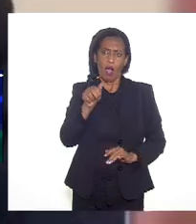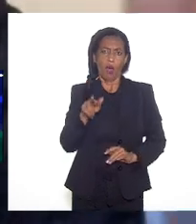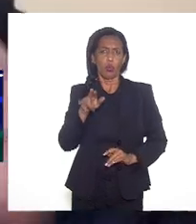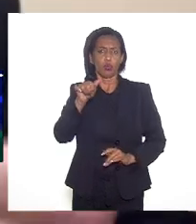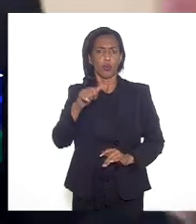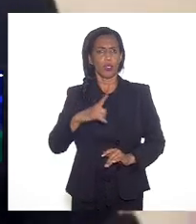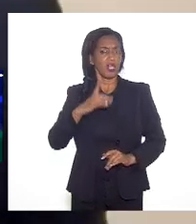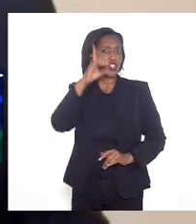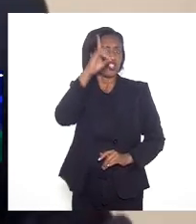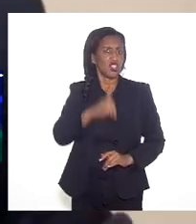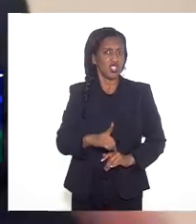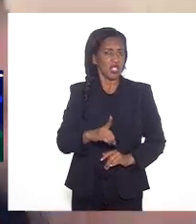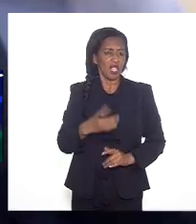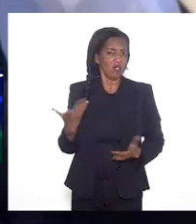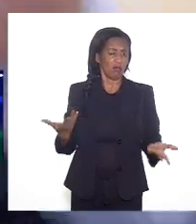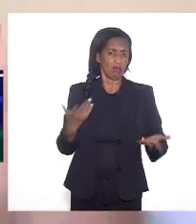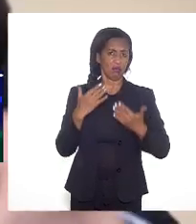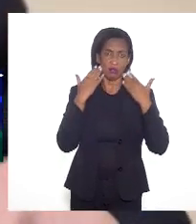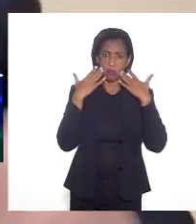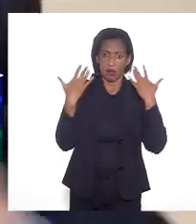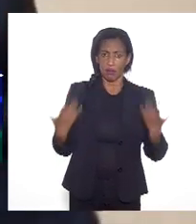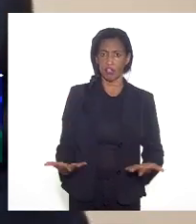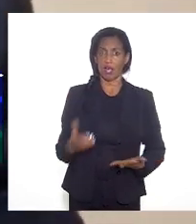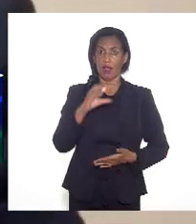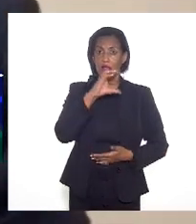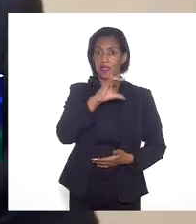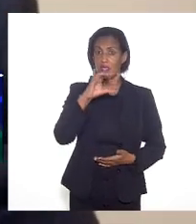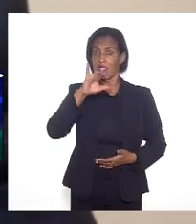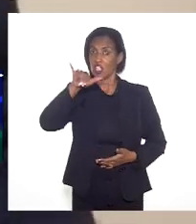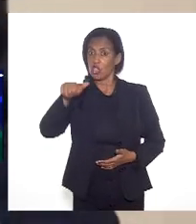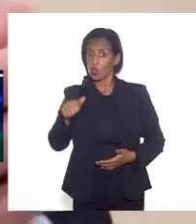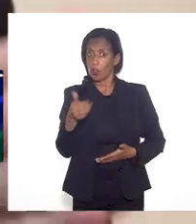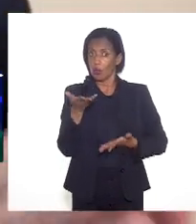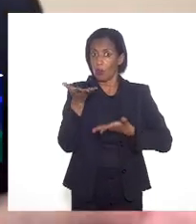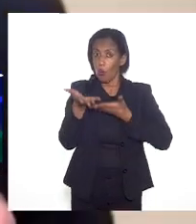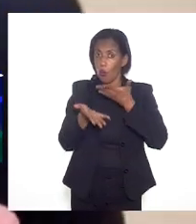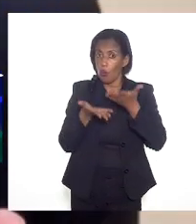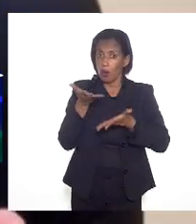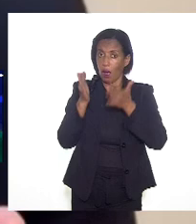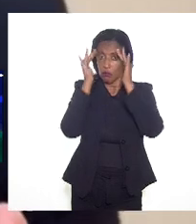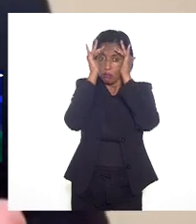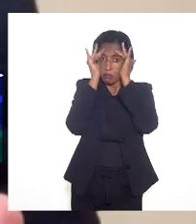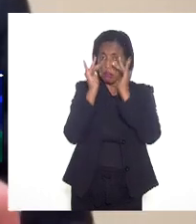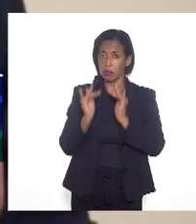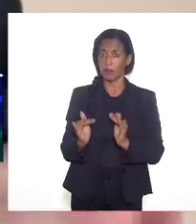manifestar e de fazer a defesa. Mas a CCJ teve o cuidado e o zelo de, respeitando